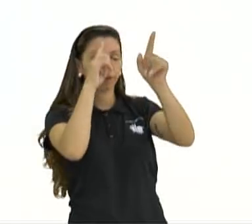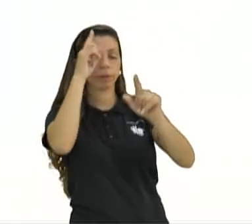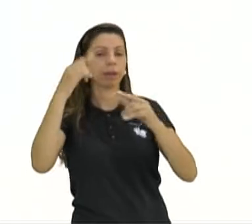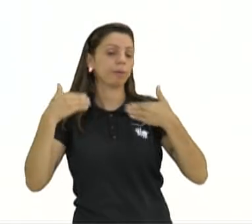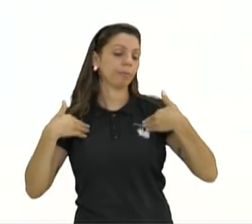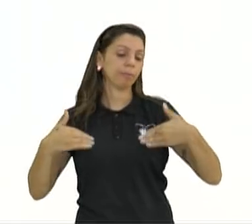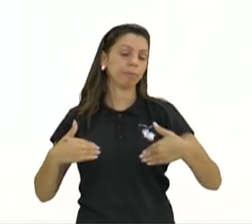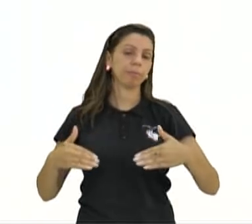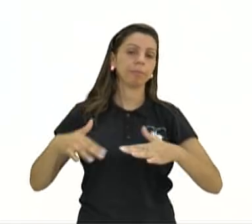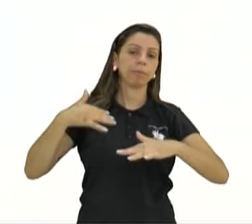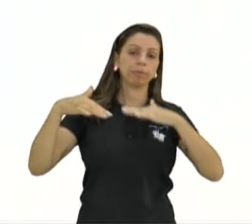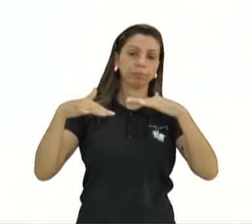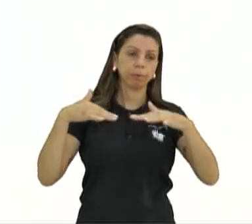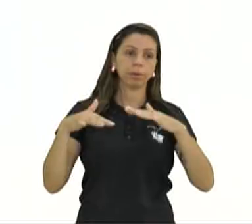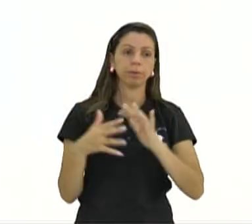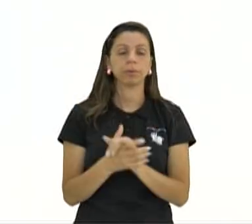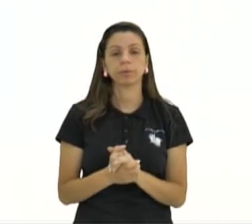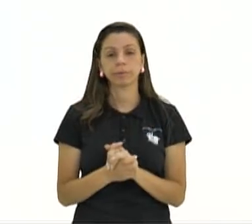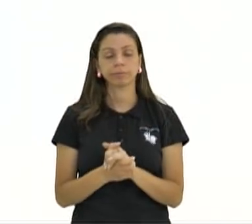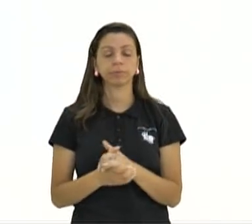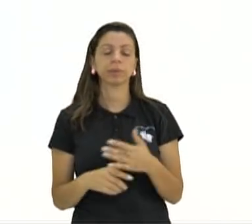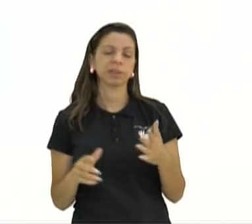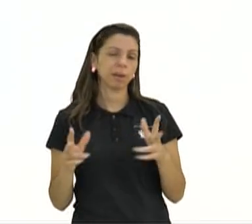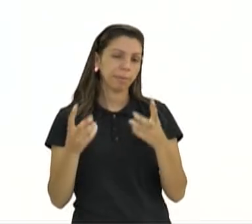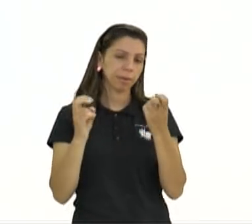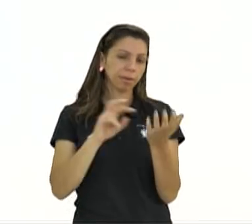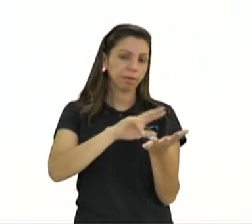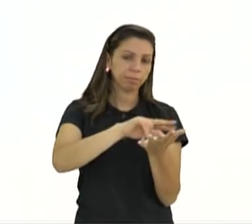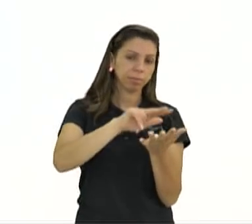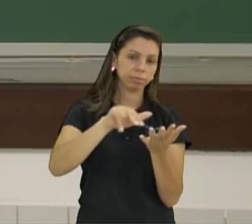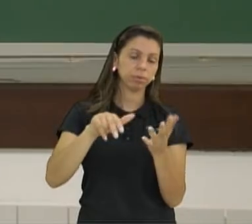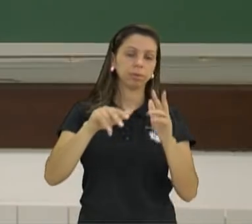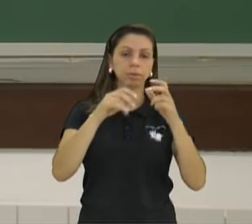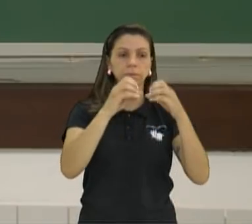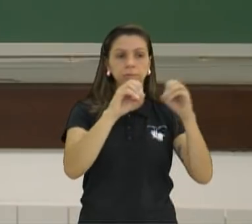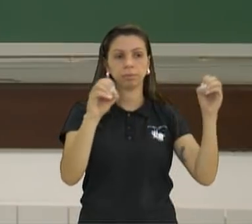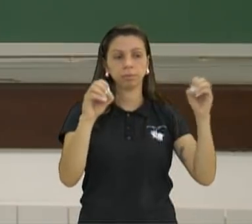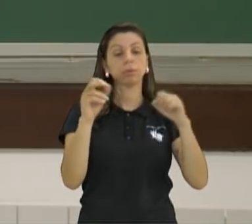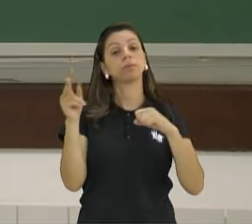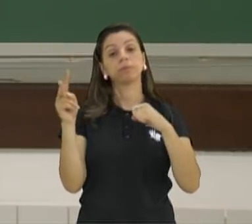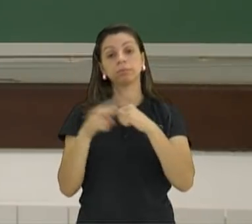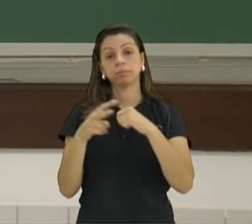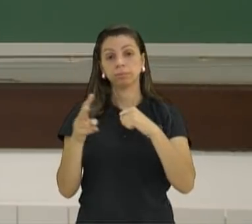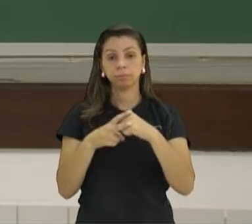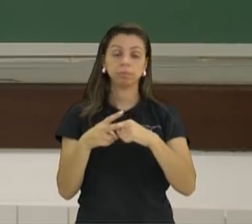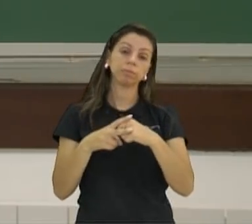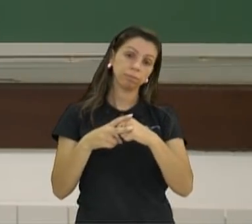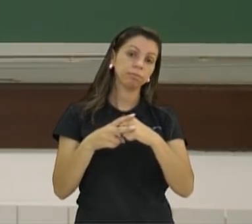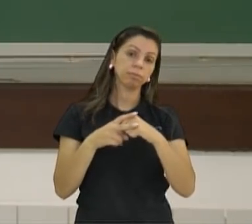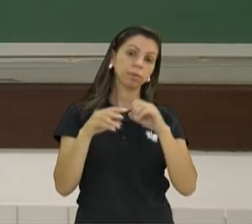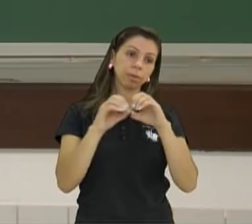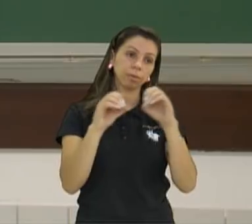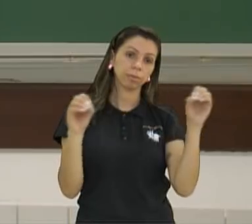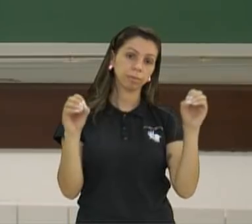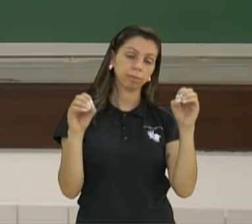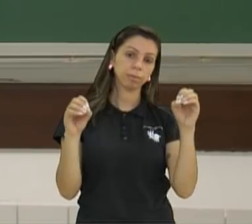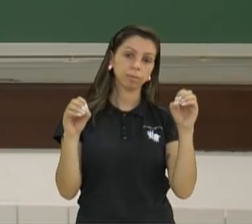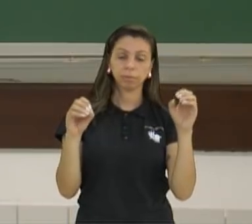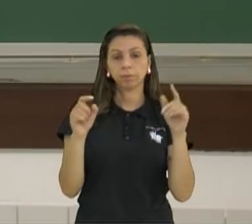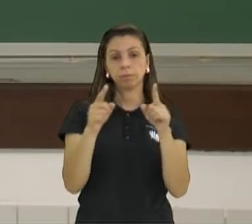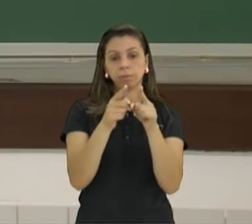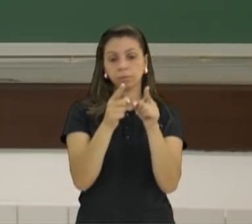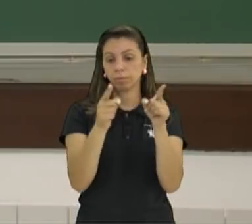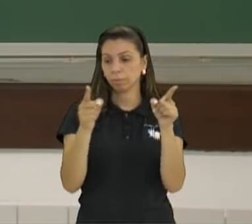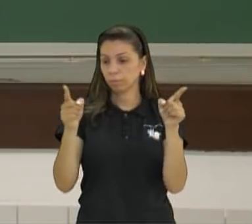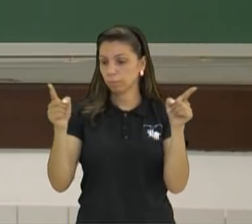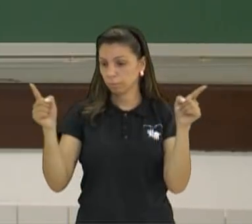performance. São, olha só, várias orações aqui, ó. Cada uma tem verbo, portanto é uma oração, isso aqui é um período